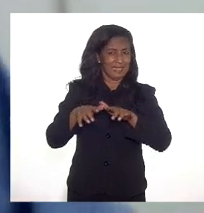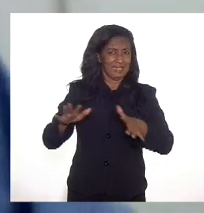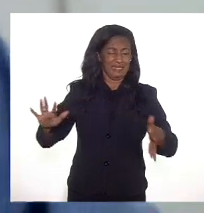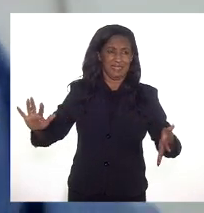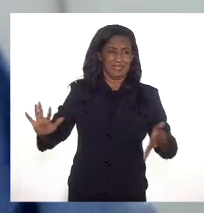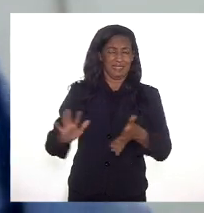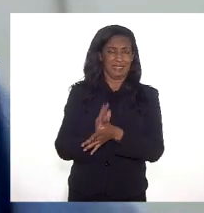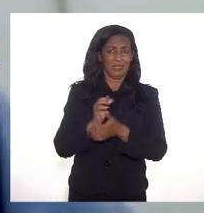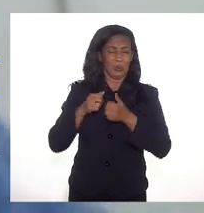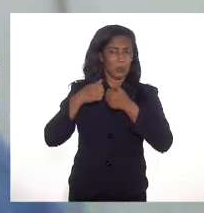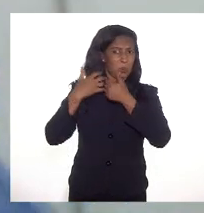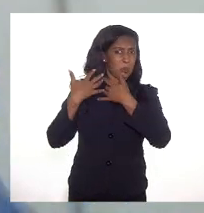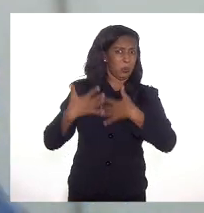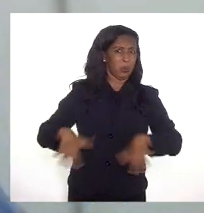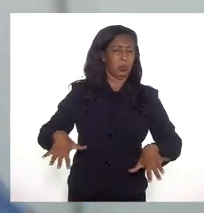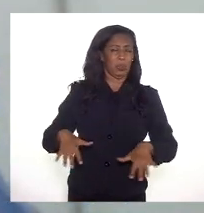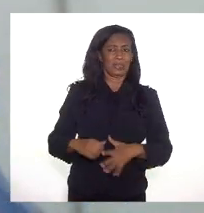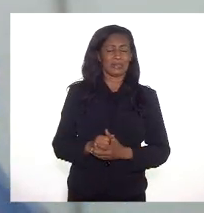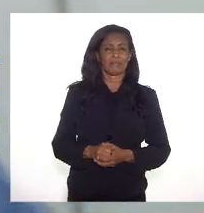desastrosa,